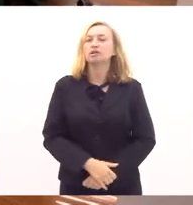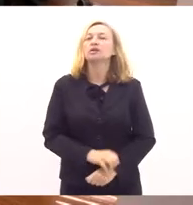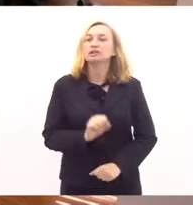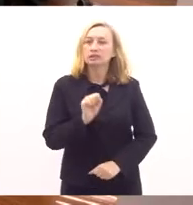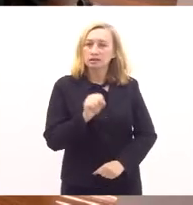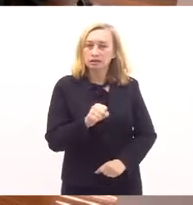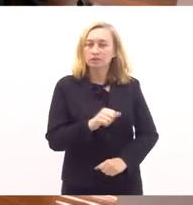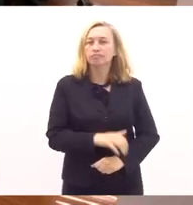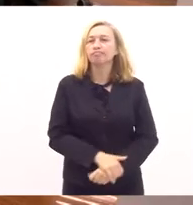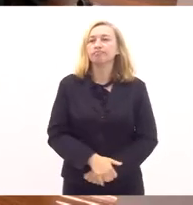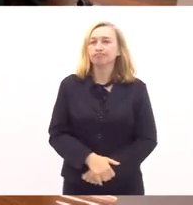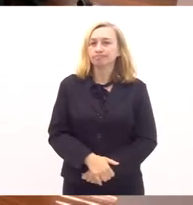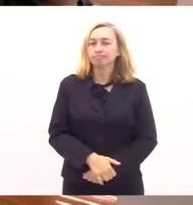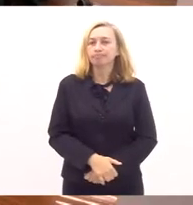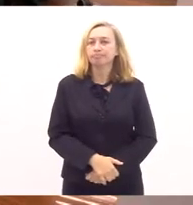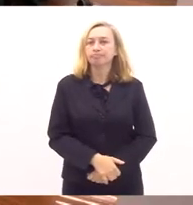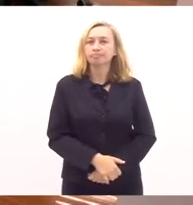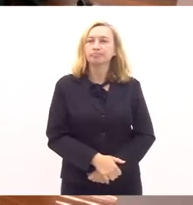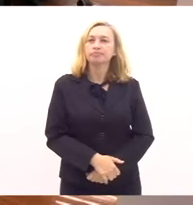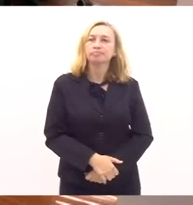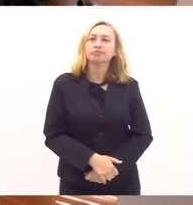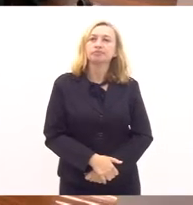Isso. Enviada para casa.